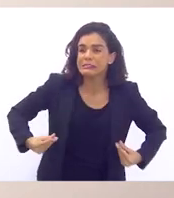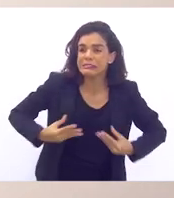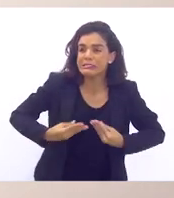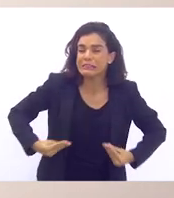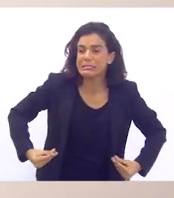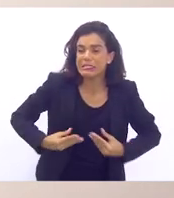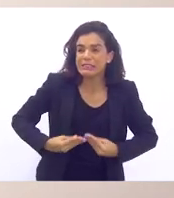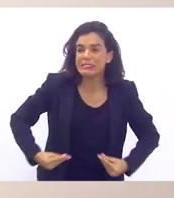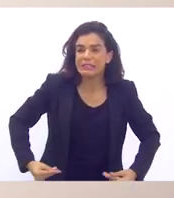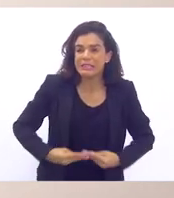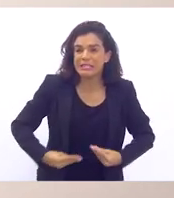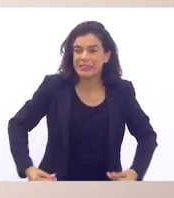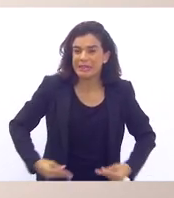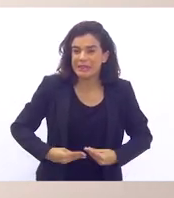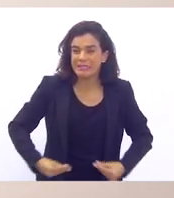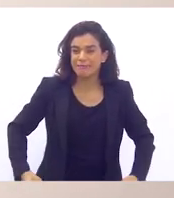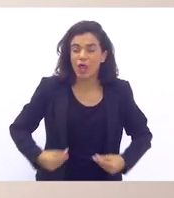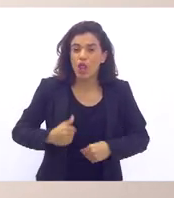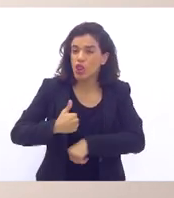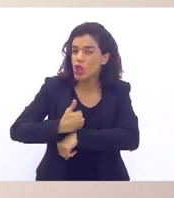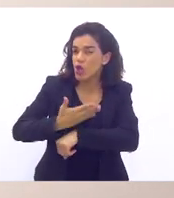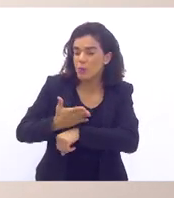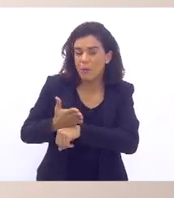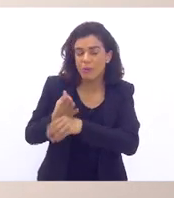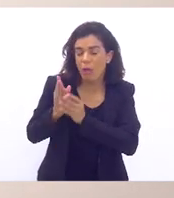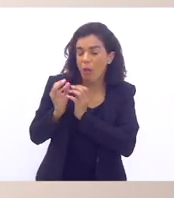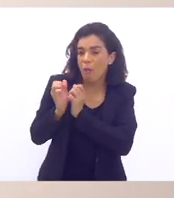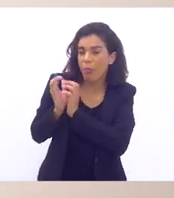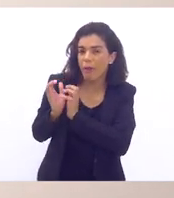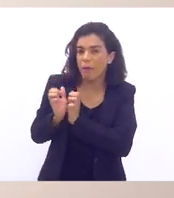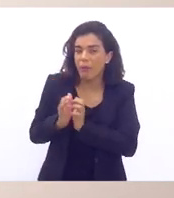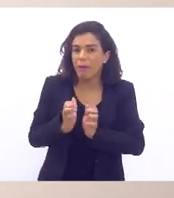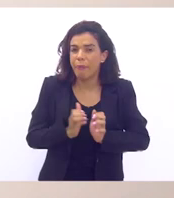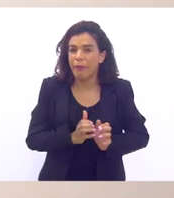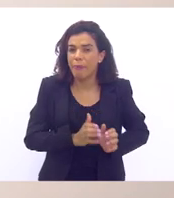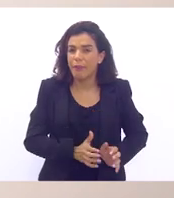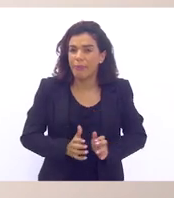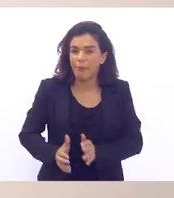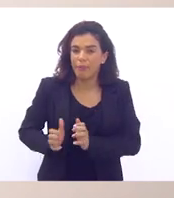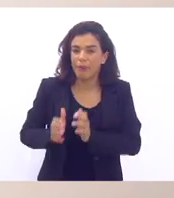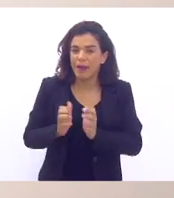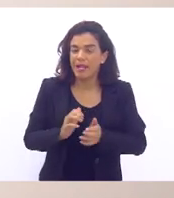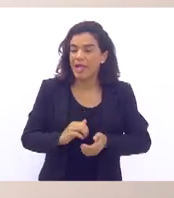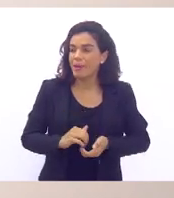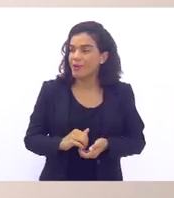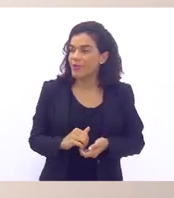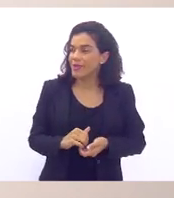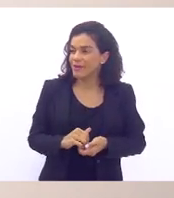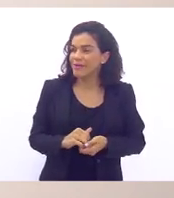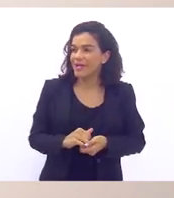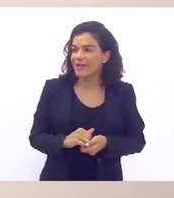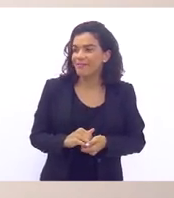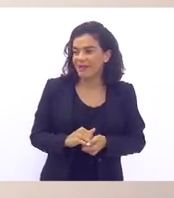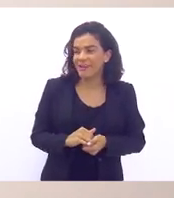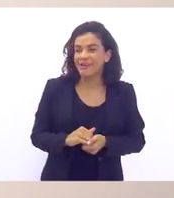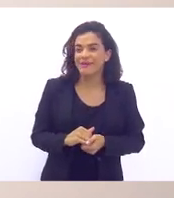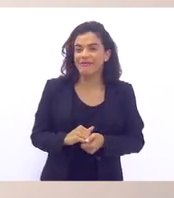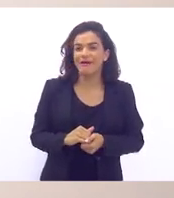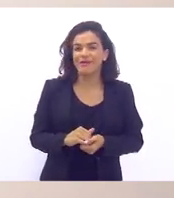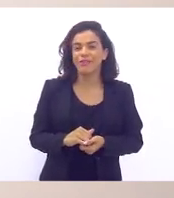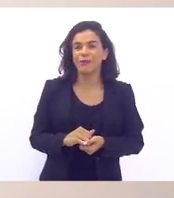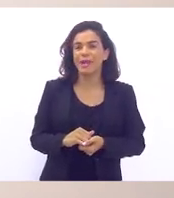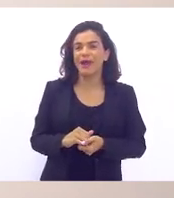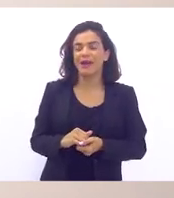cicatrizando as feridas que são abertas a todo momento que não sobra para crescer para engordar para evoluir então assim